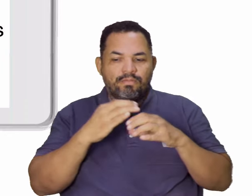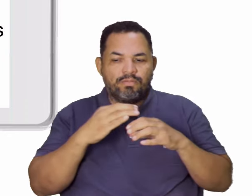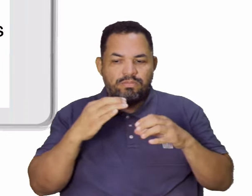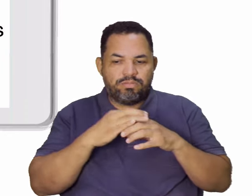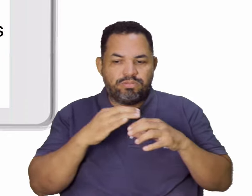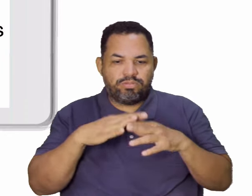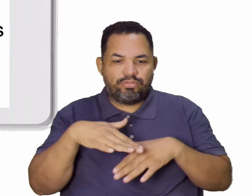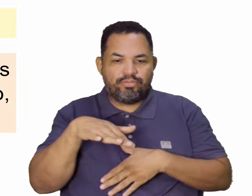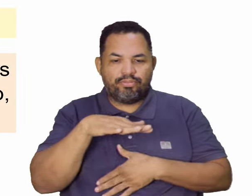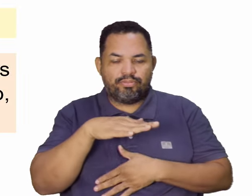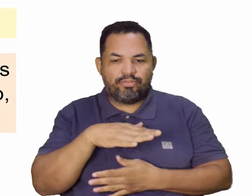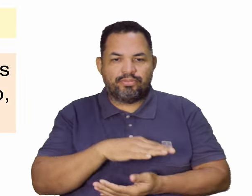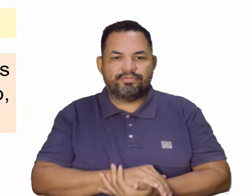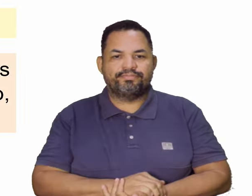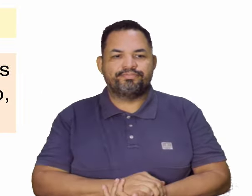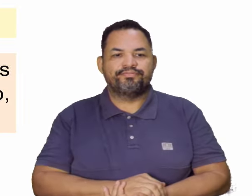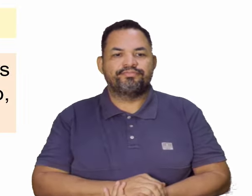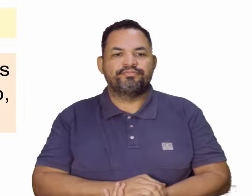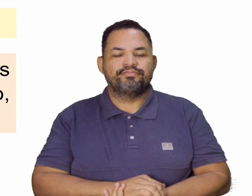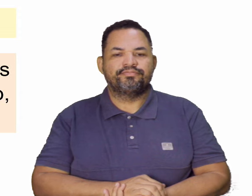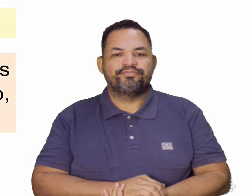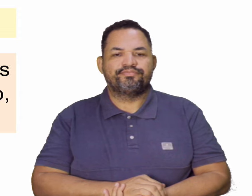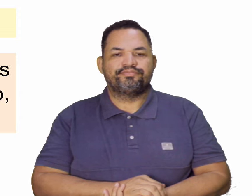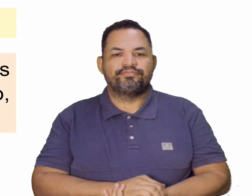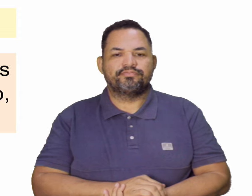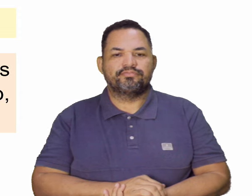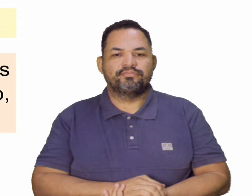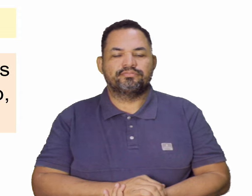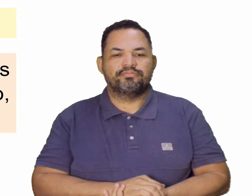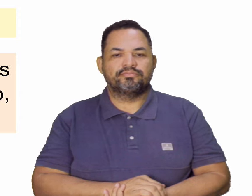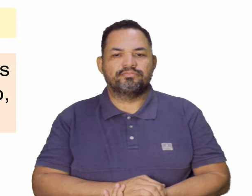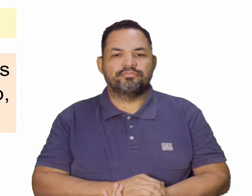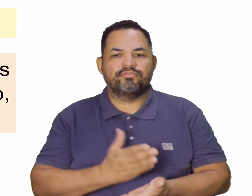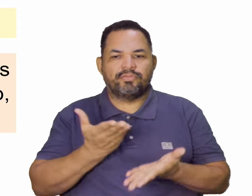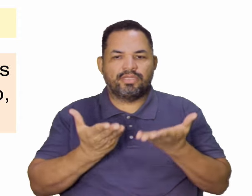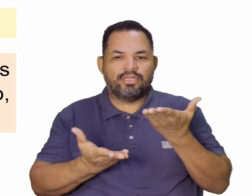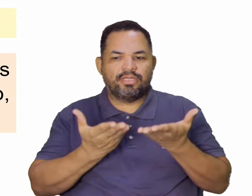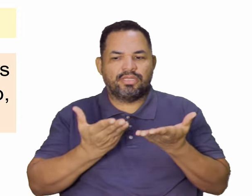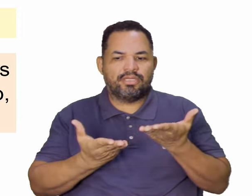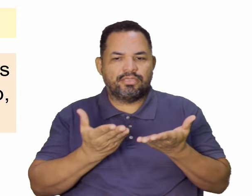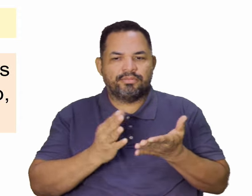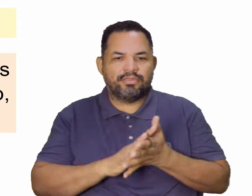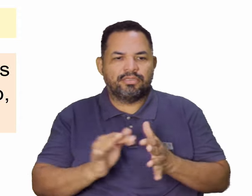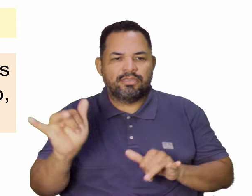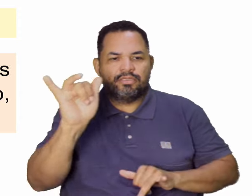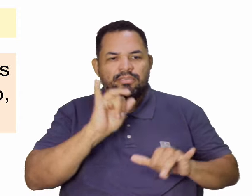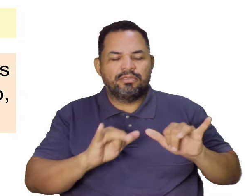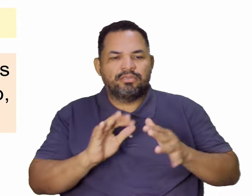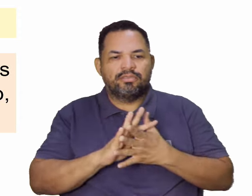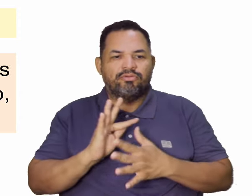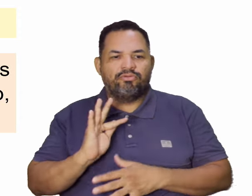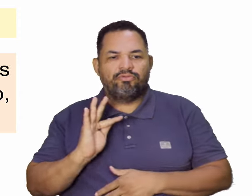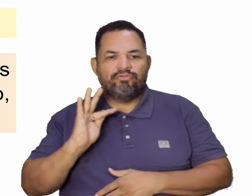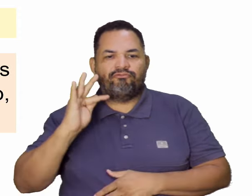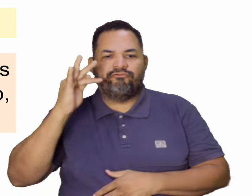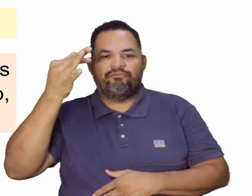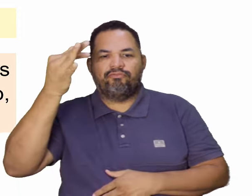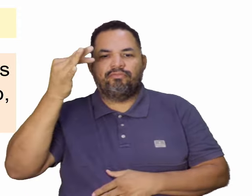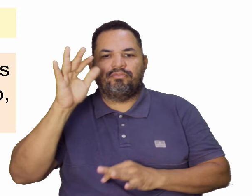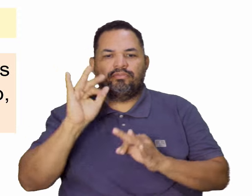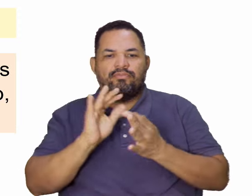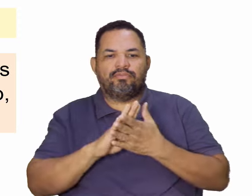pressões espis sobre equilíbrio químico nós sabemos que é um fenômeno